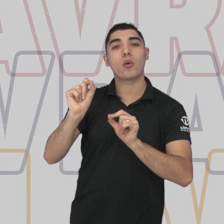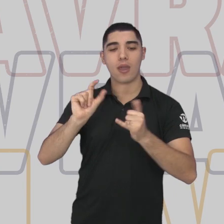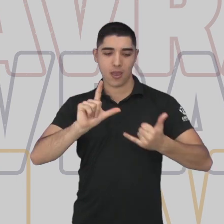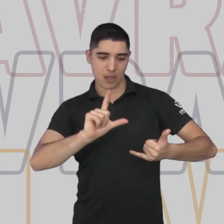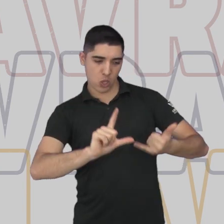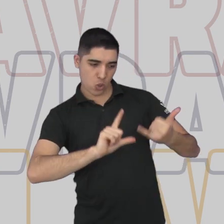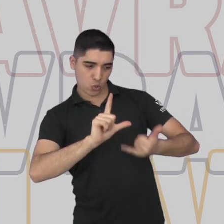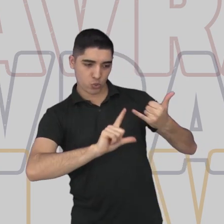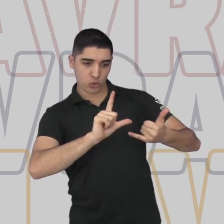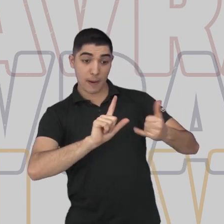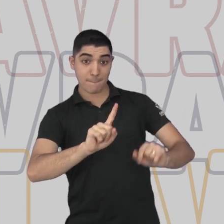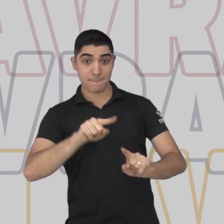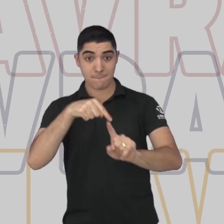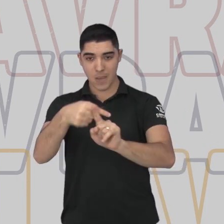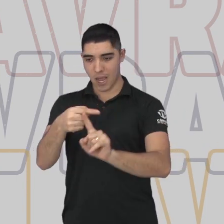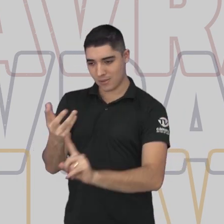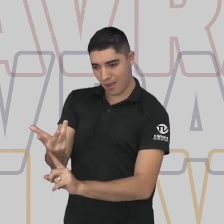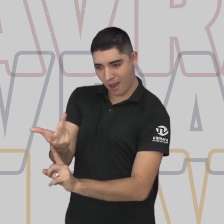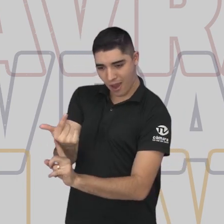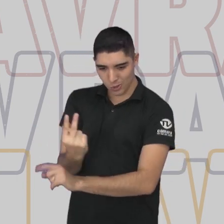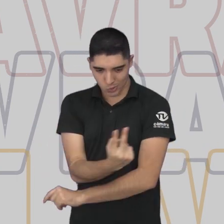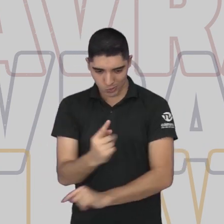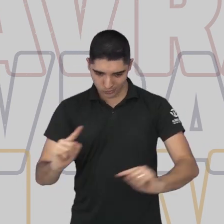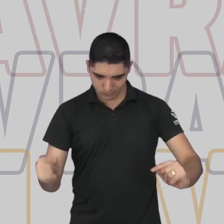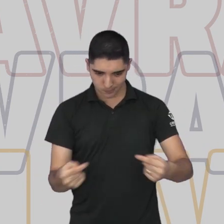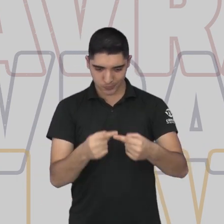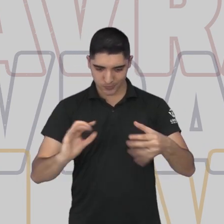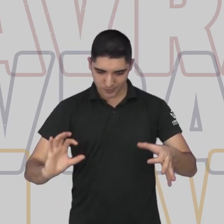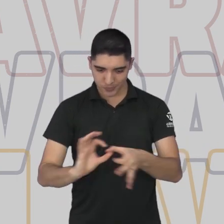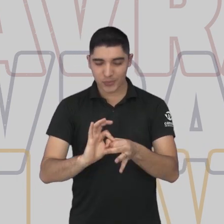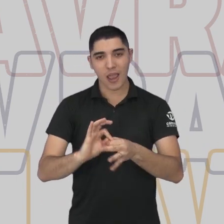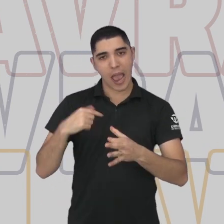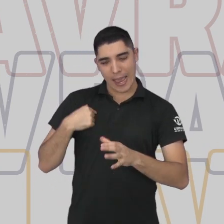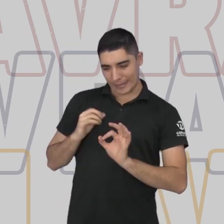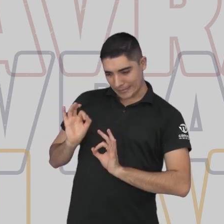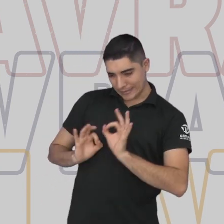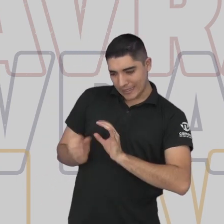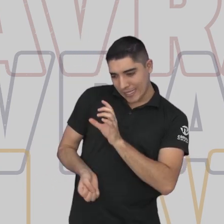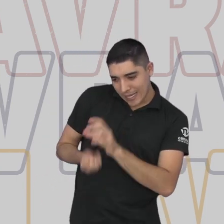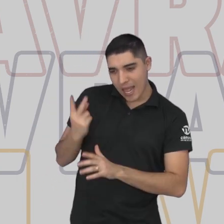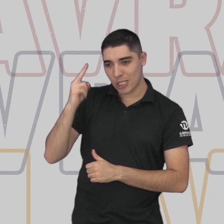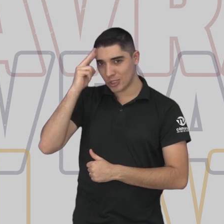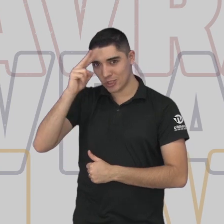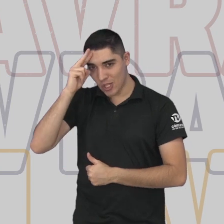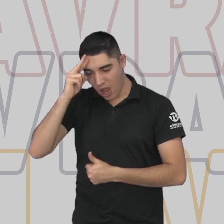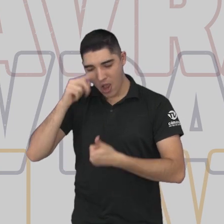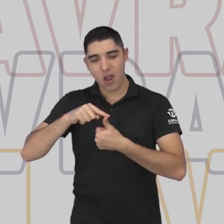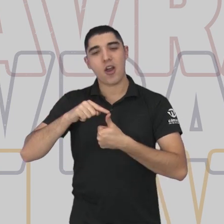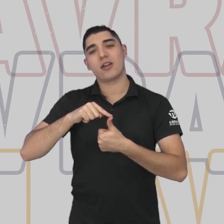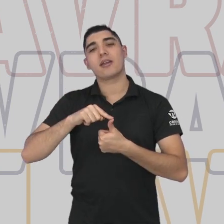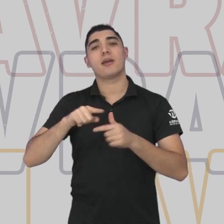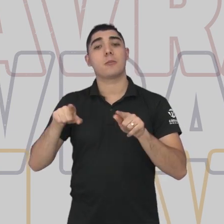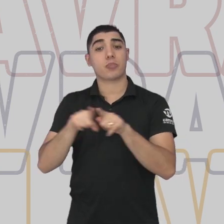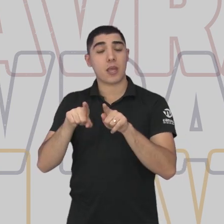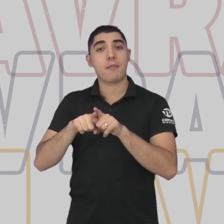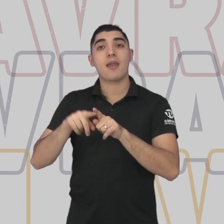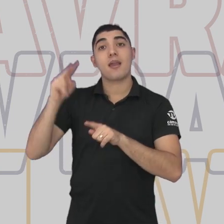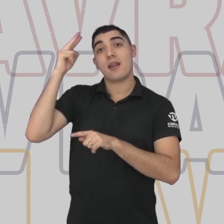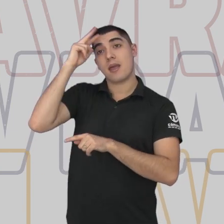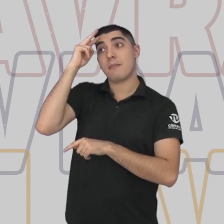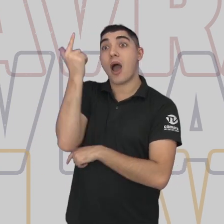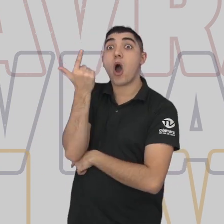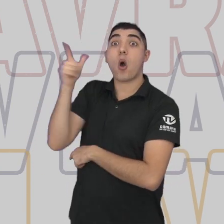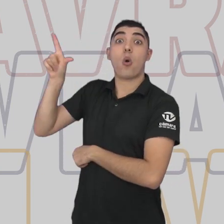né, e artístico, né? Então, eu trabalho essa parte de criar história, de falar, às vezes resgatar